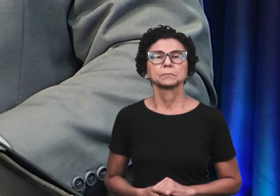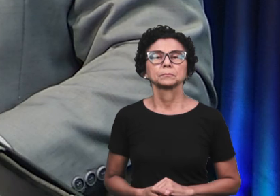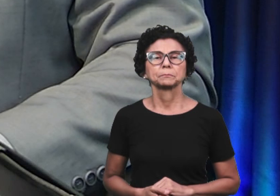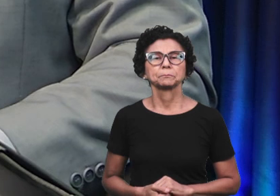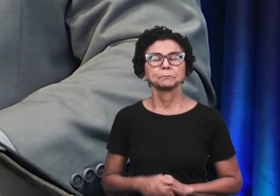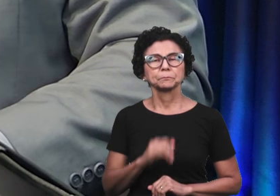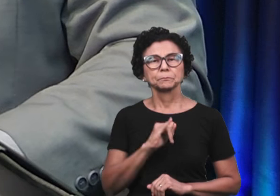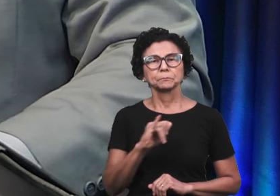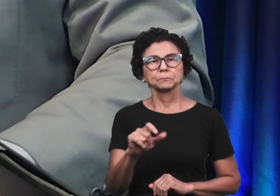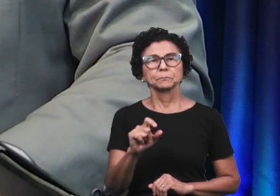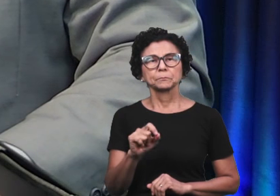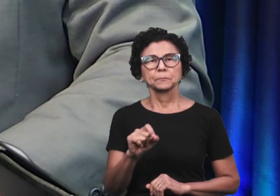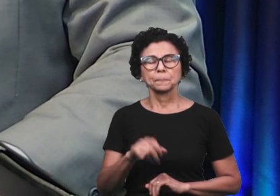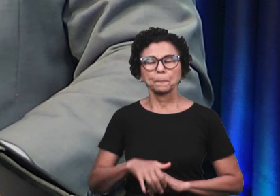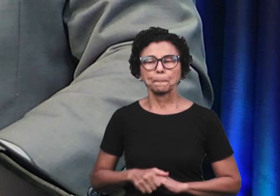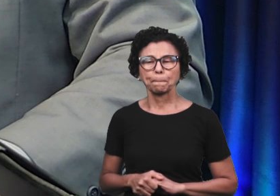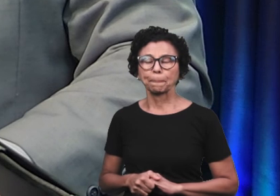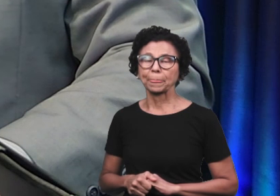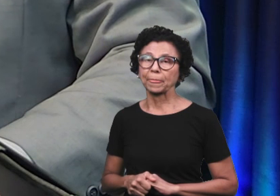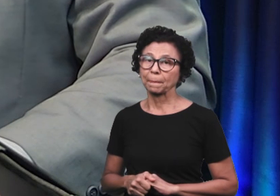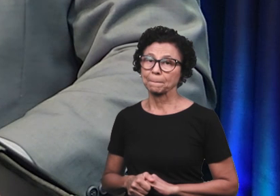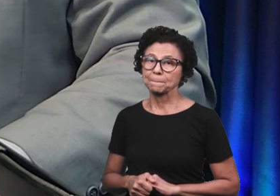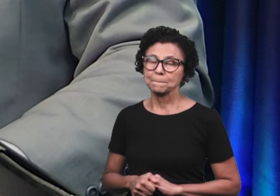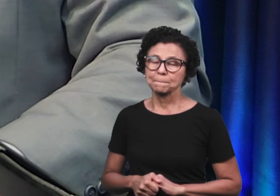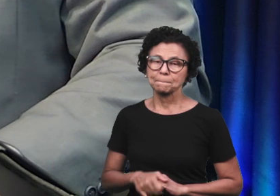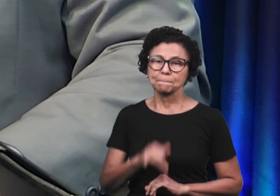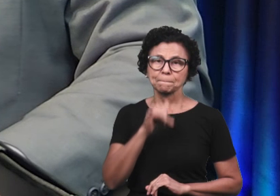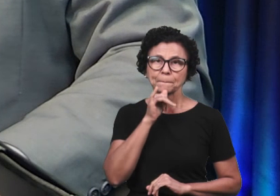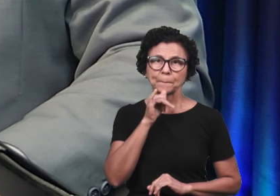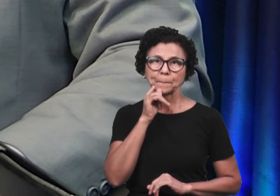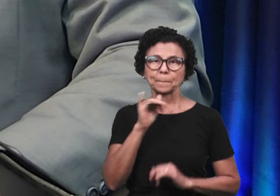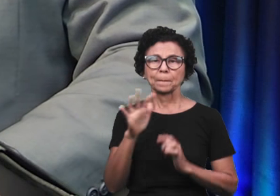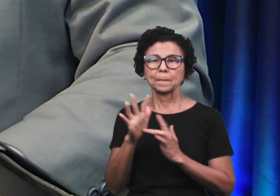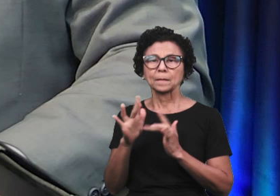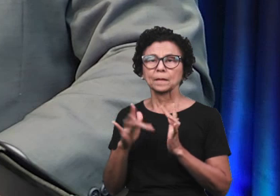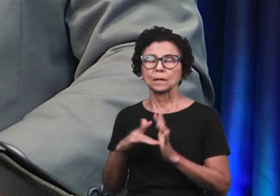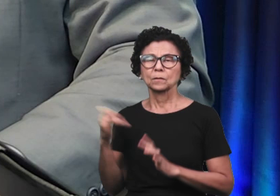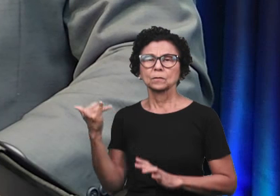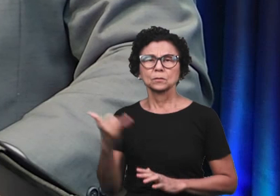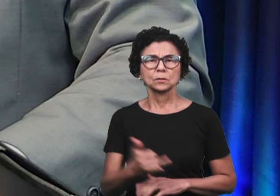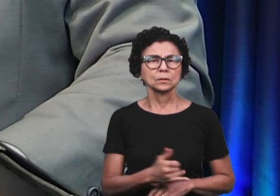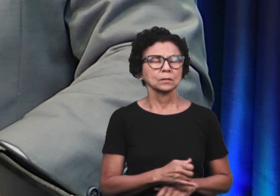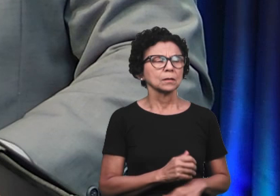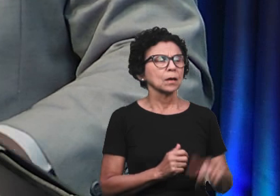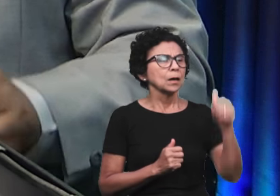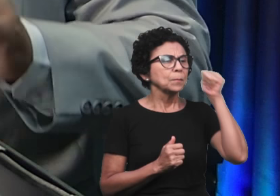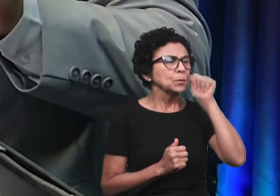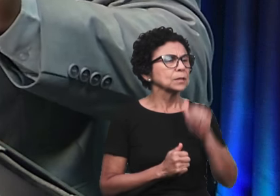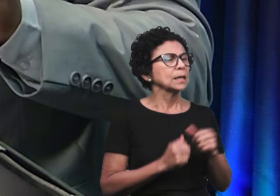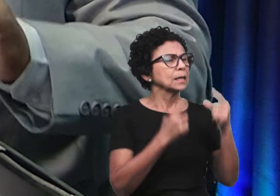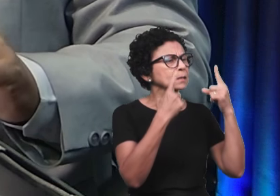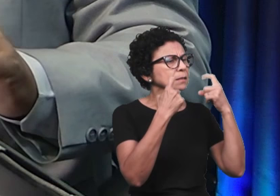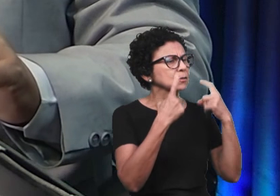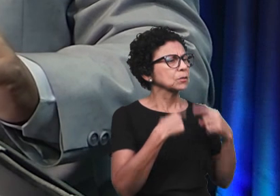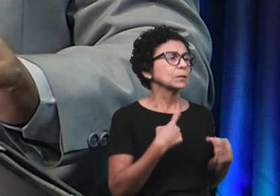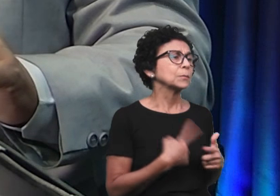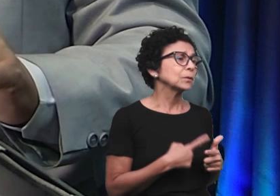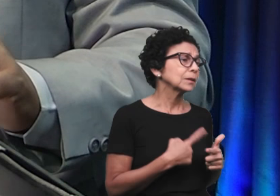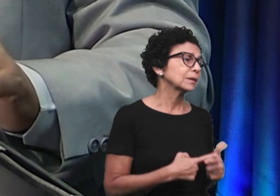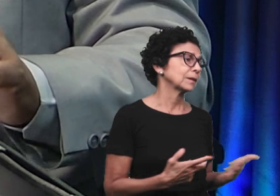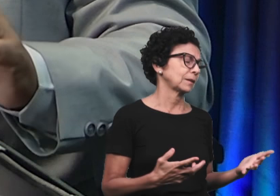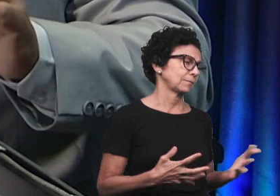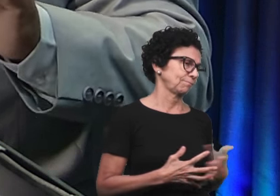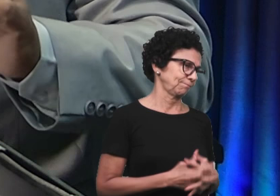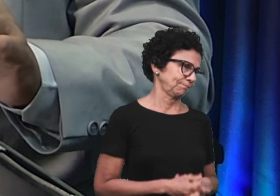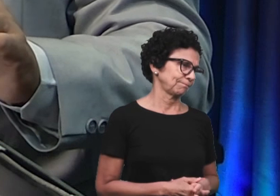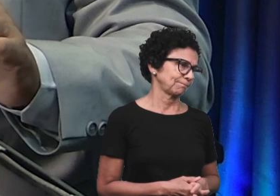também. Quando Jesus fala assim, por exemplo, mulher, por que choras? Então, o Senhor